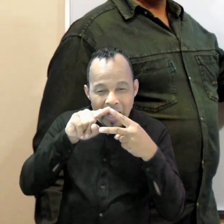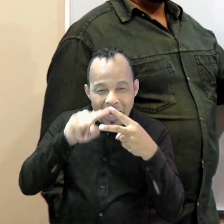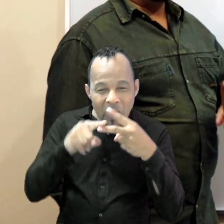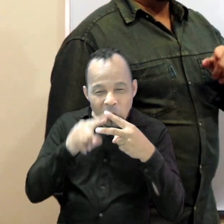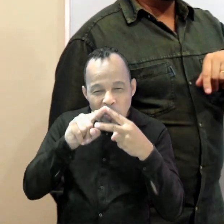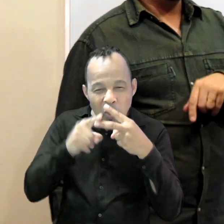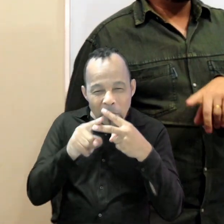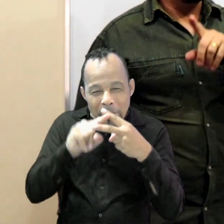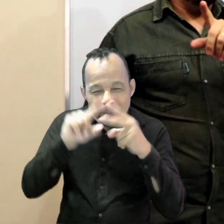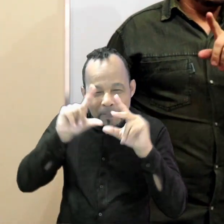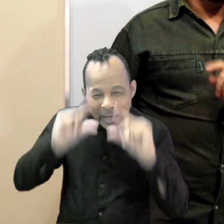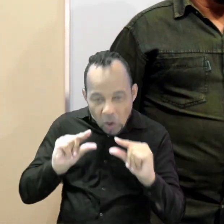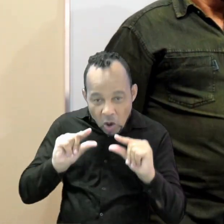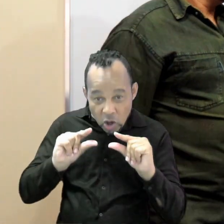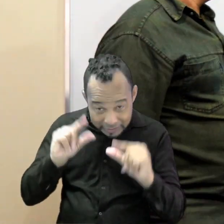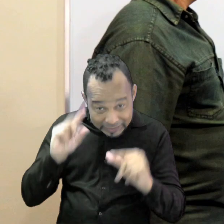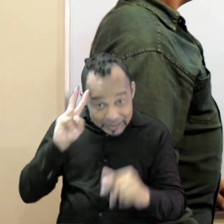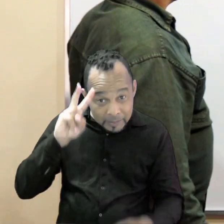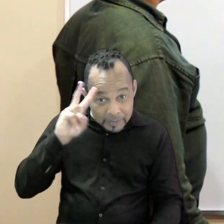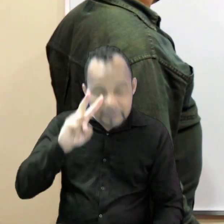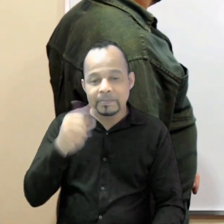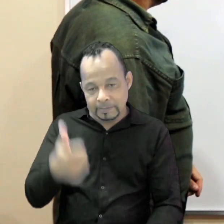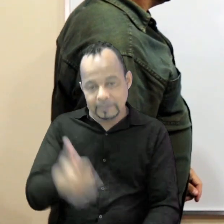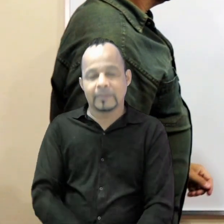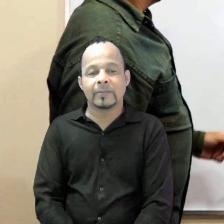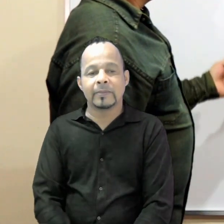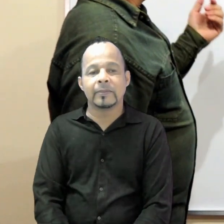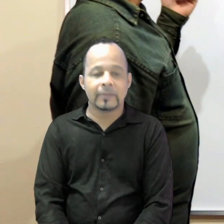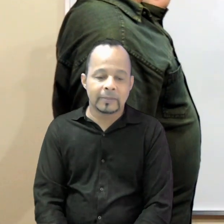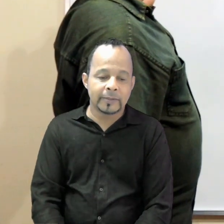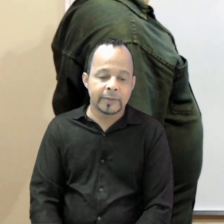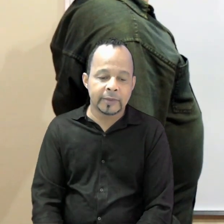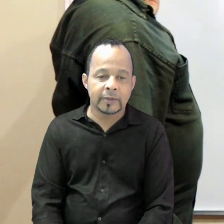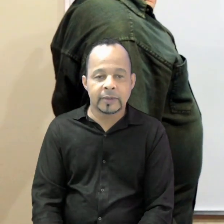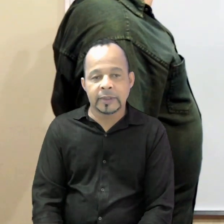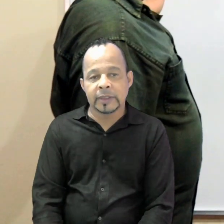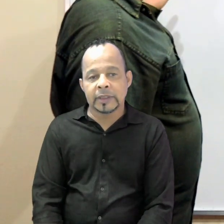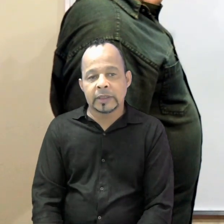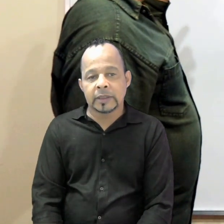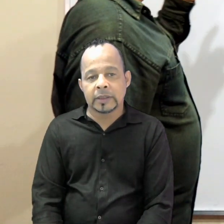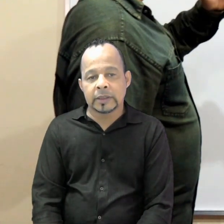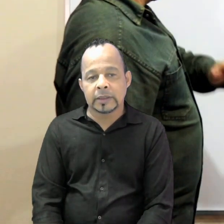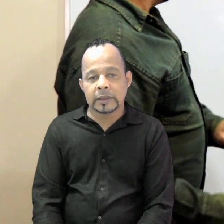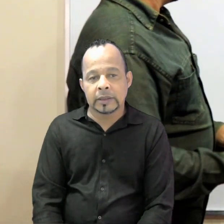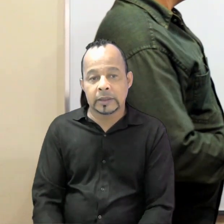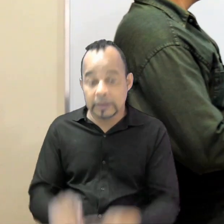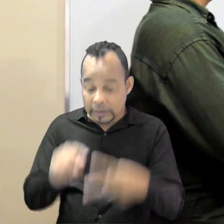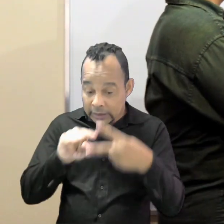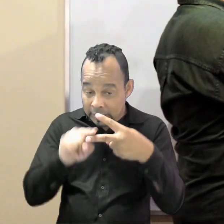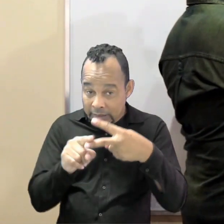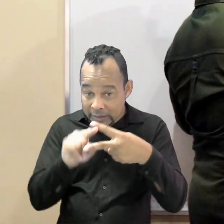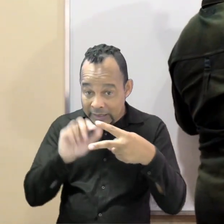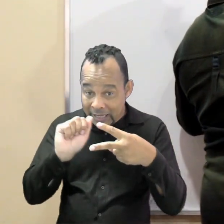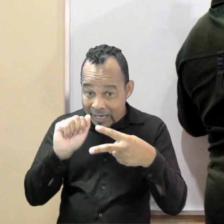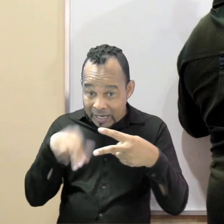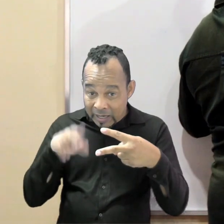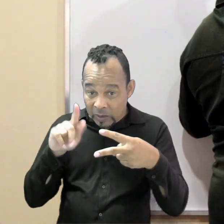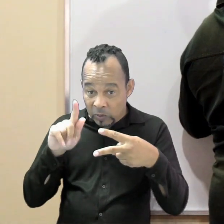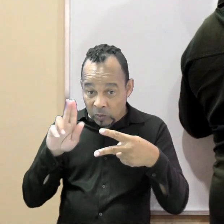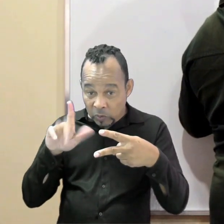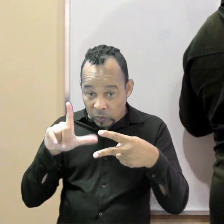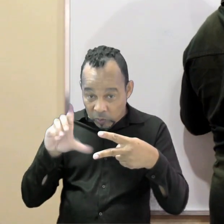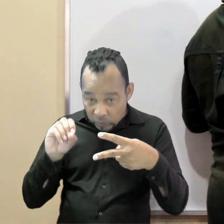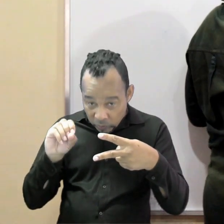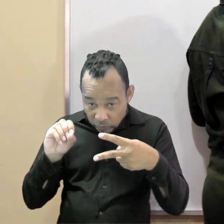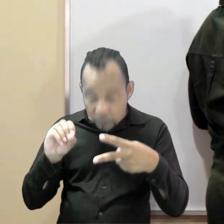entre eles, só funciona para o menor ângulo entre eles. Bacana? Então, vamos lá.